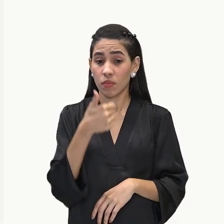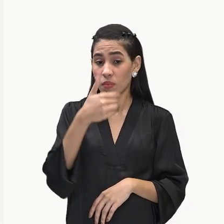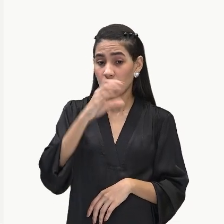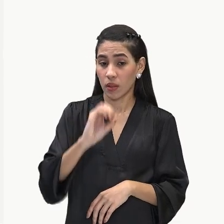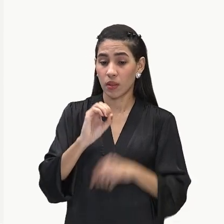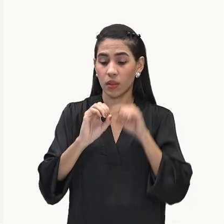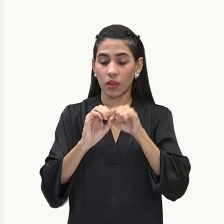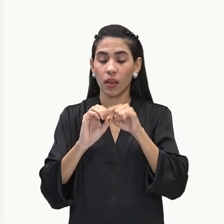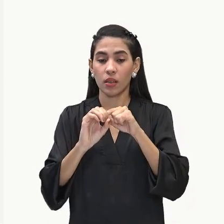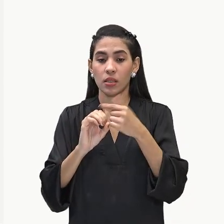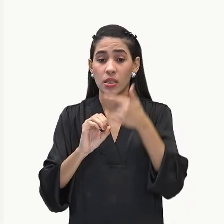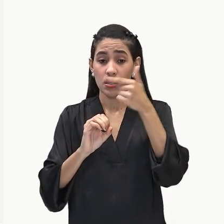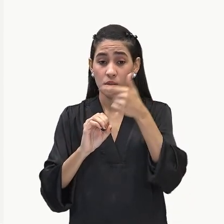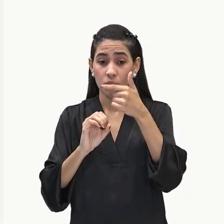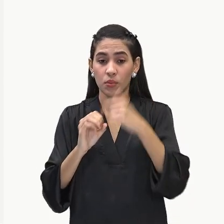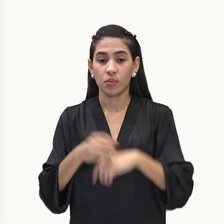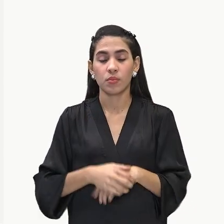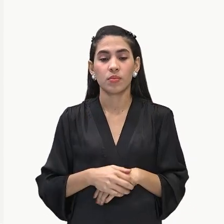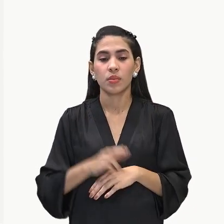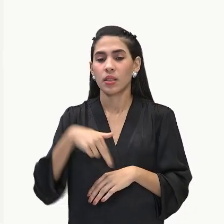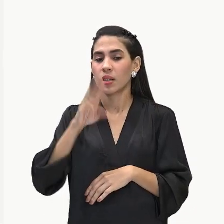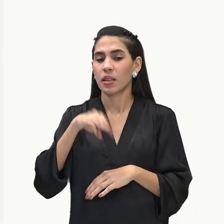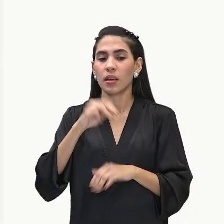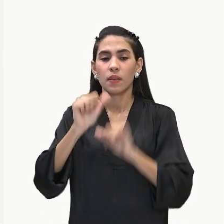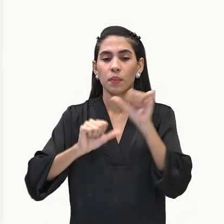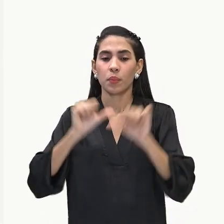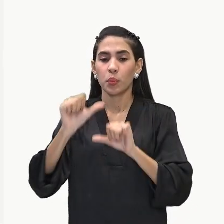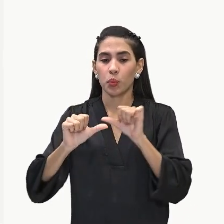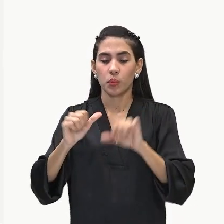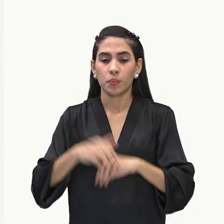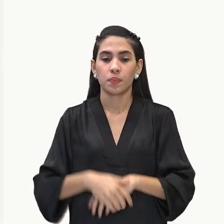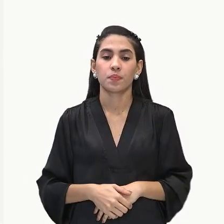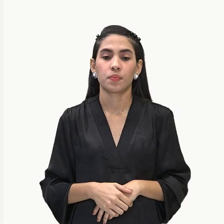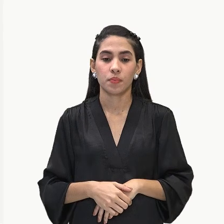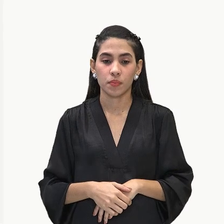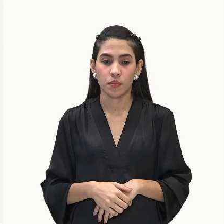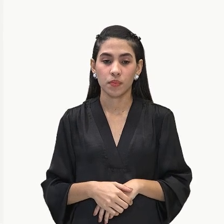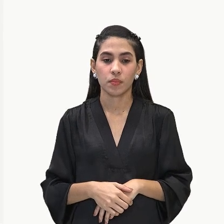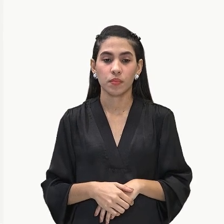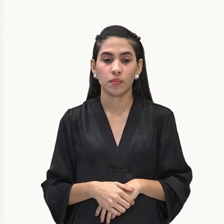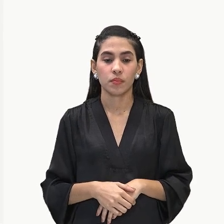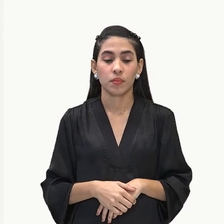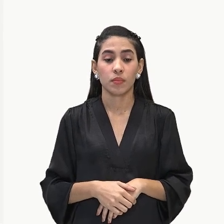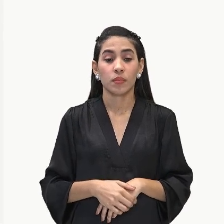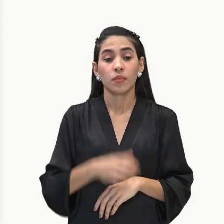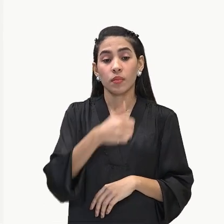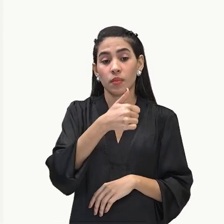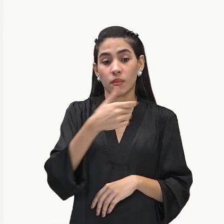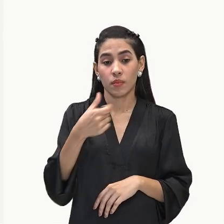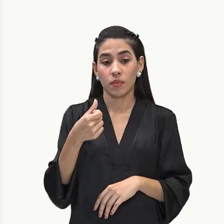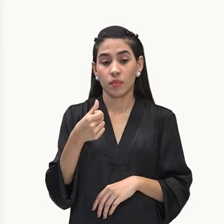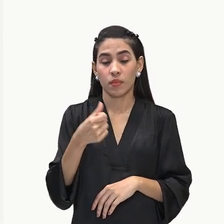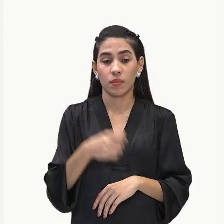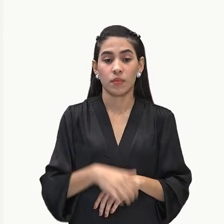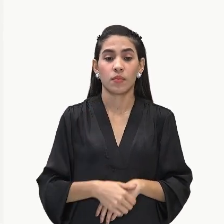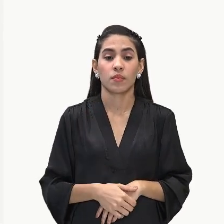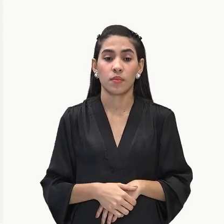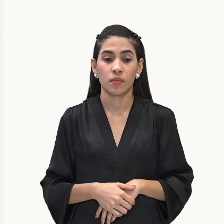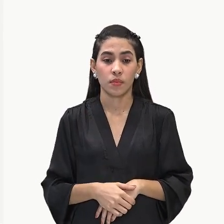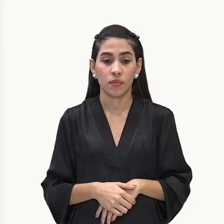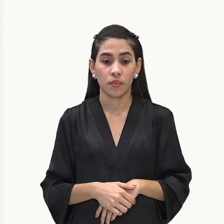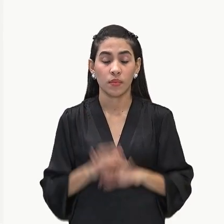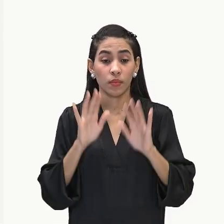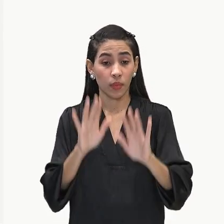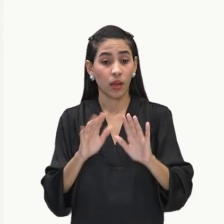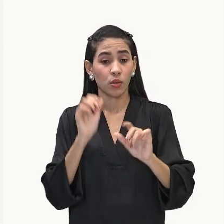segundo membro. E quem é que vai mudar de lado da igualdade? No segundo modo será o 16. Só que como